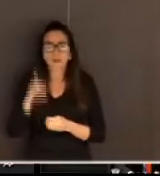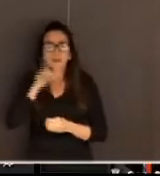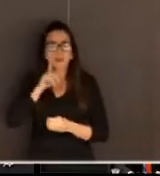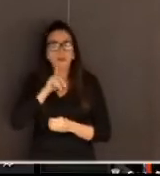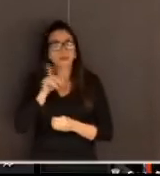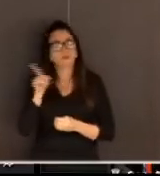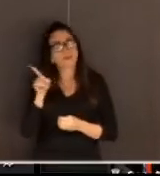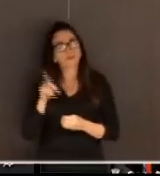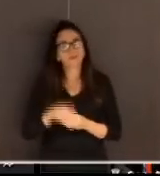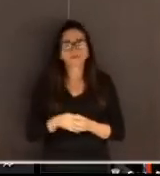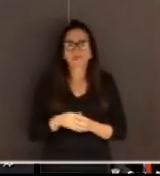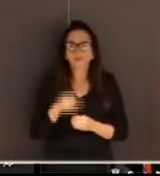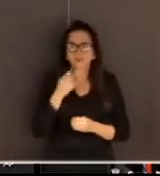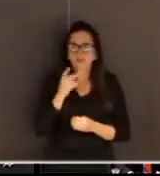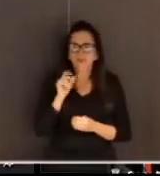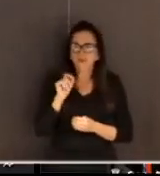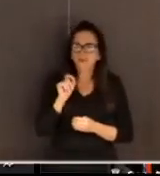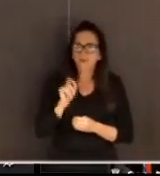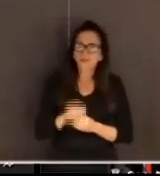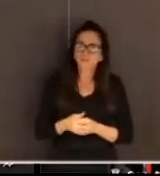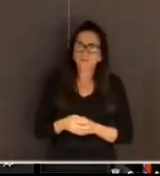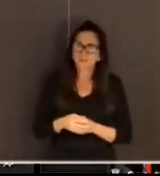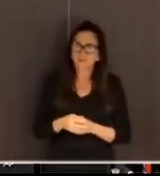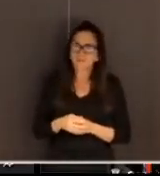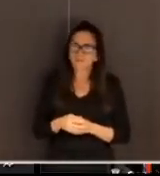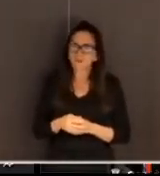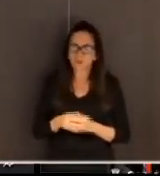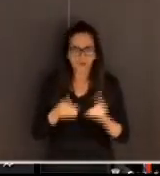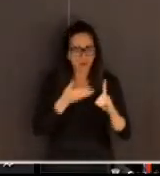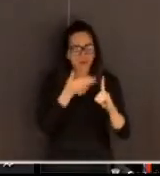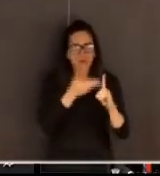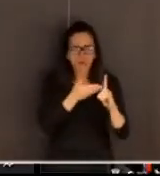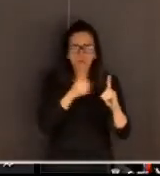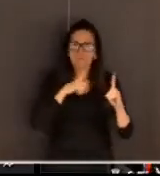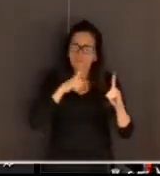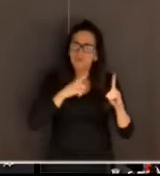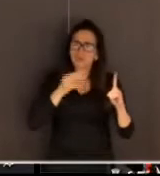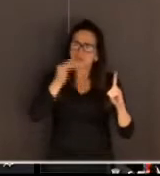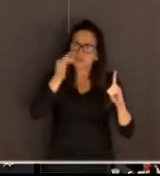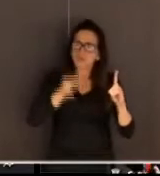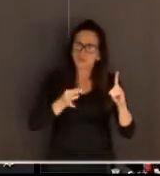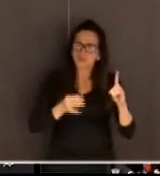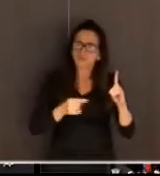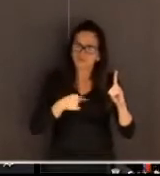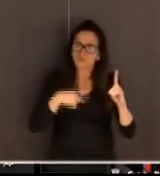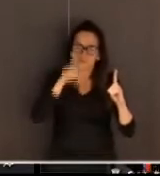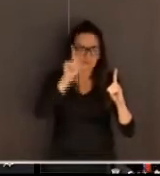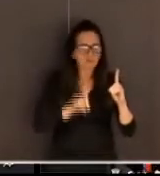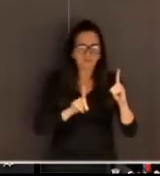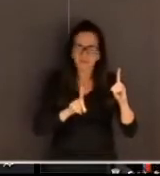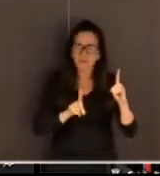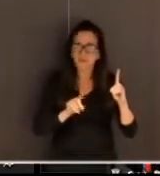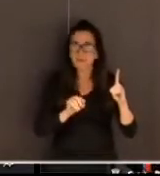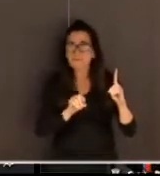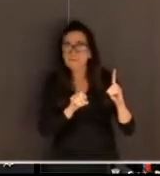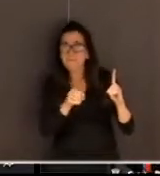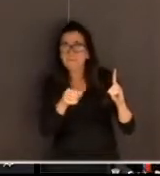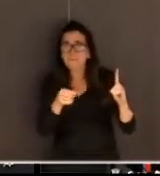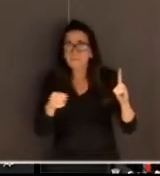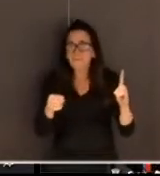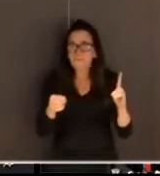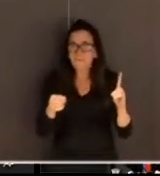norte-americana disseram o seguinte: o réu tem o direito, mas, se não houver